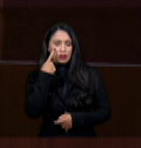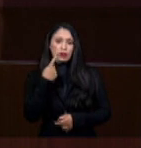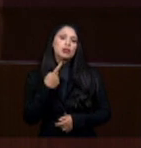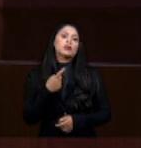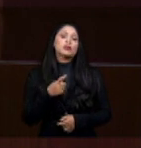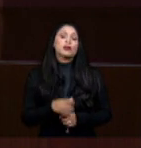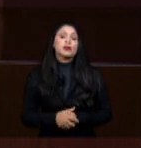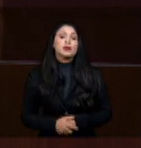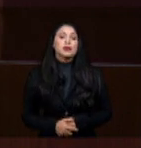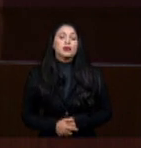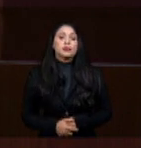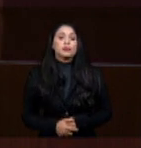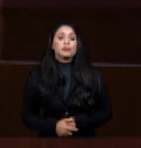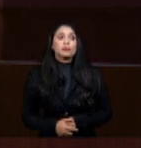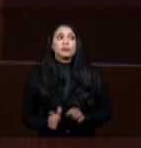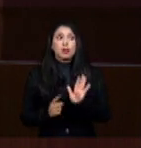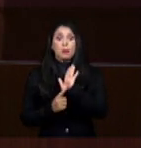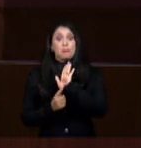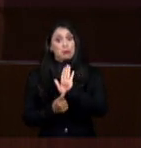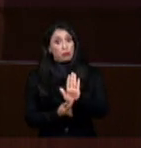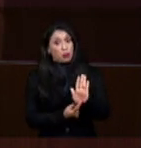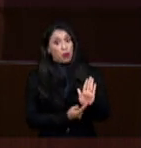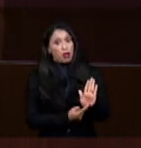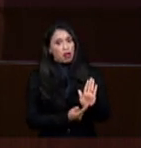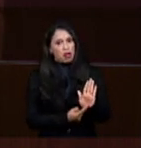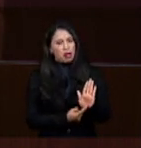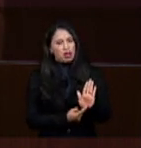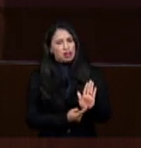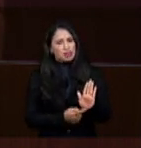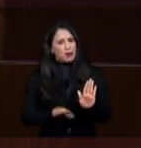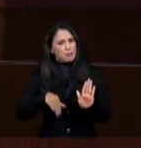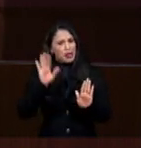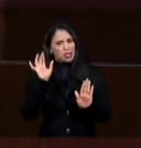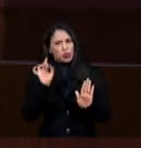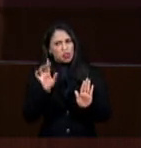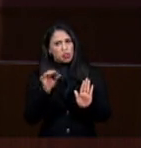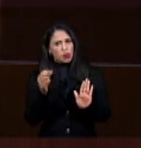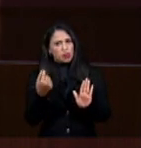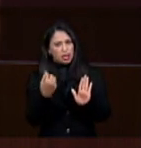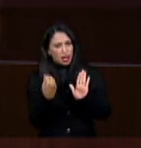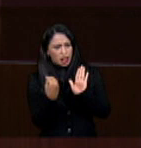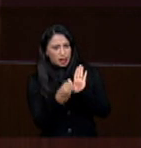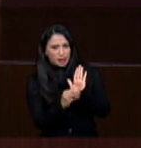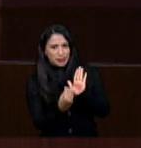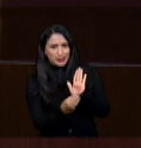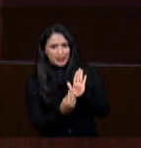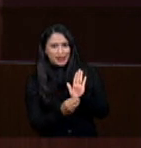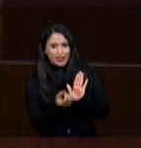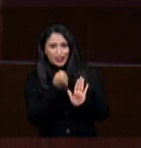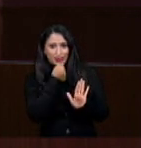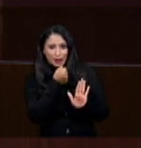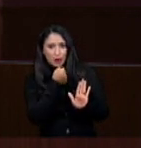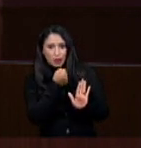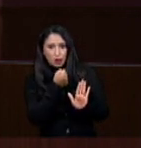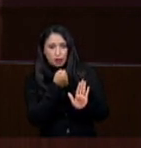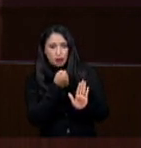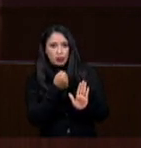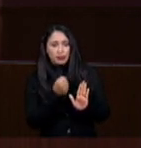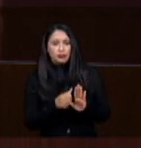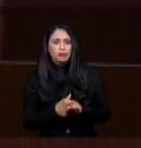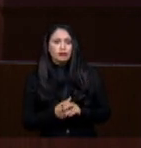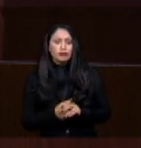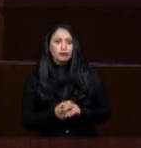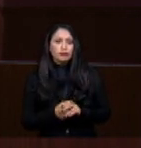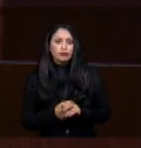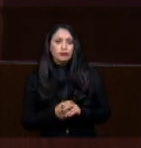revisitar em Elas mostram muito mais do que as legendas escritas pelo primeiro repórter a